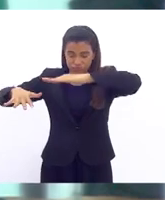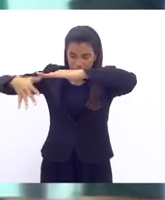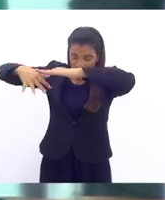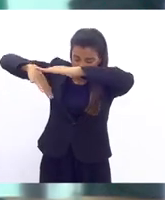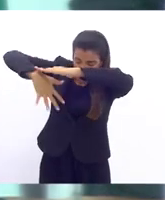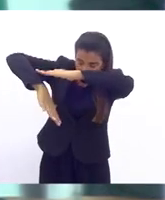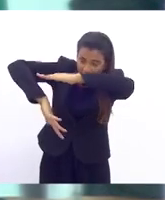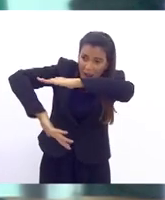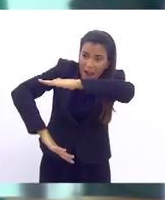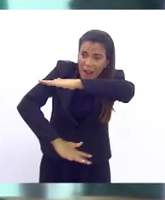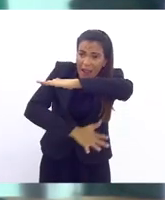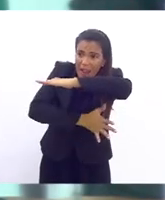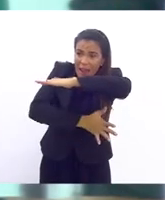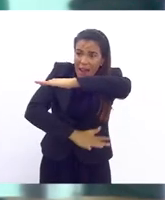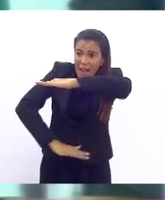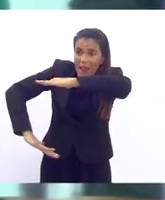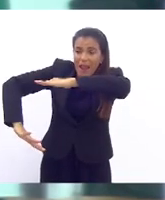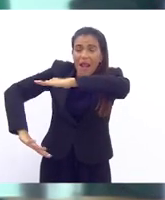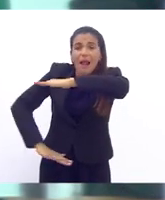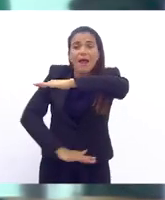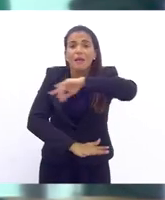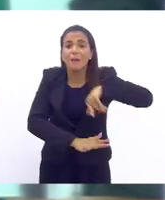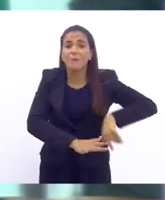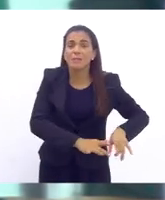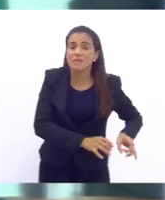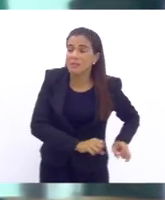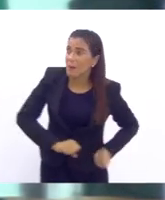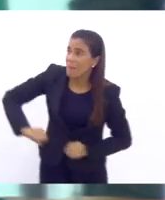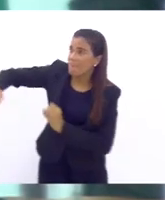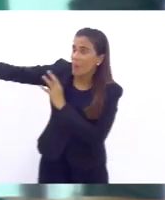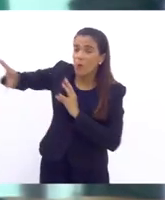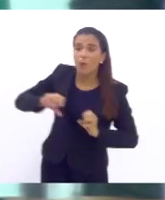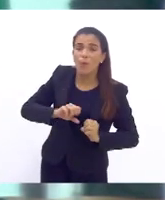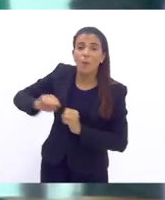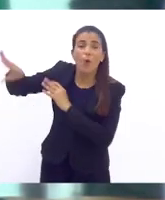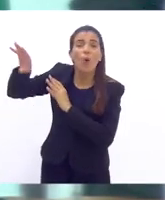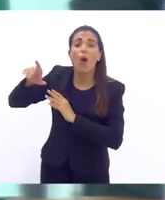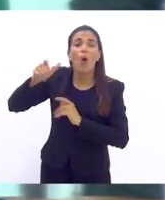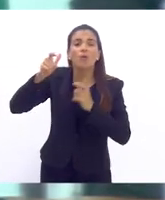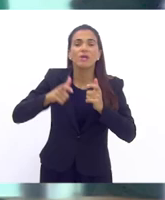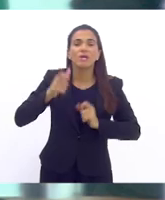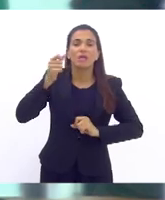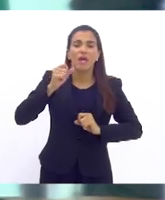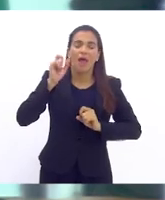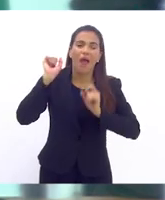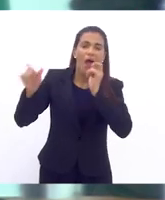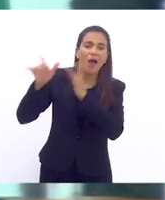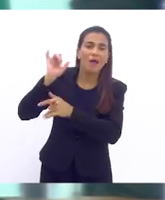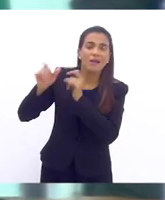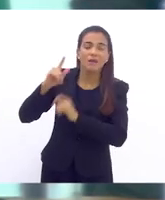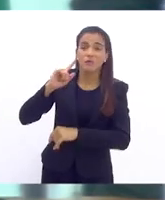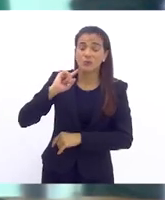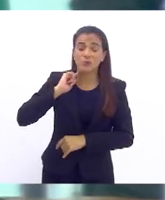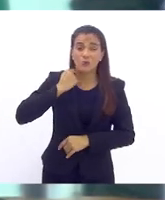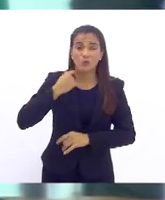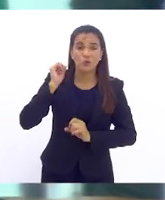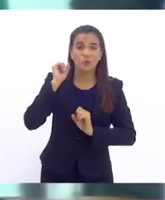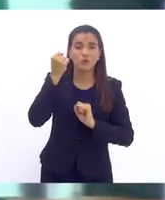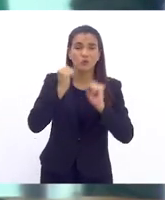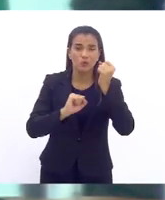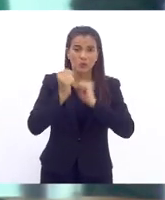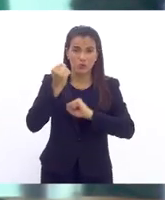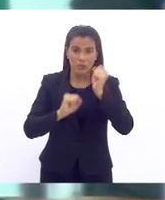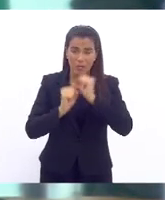Obrigatoriamente ele tem que ser depositado num aterro Industrial tá numa central de que receba